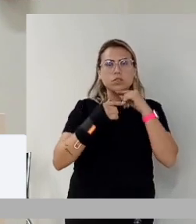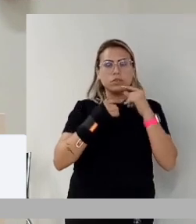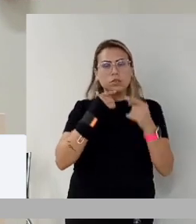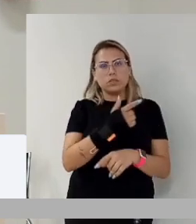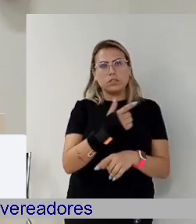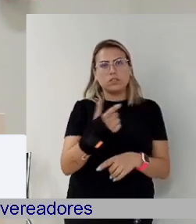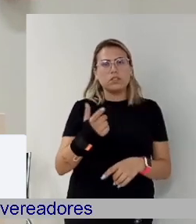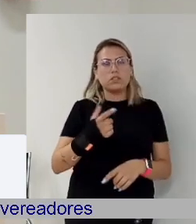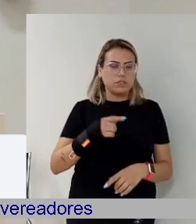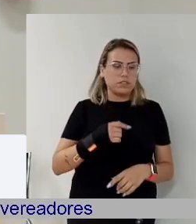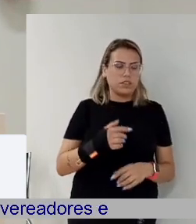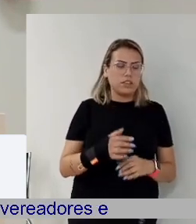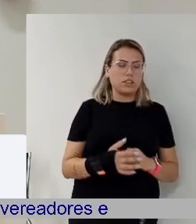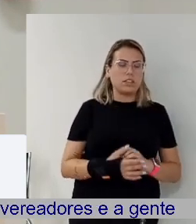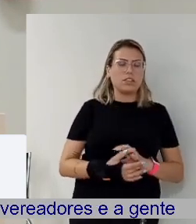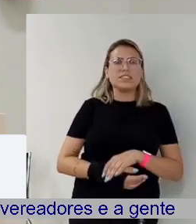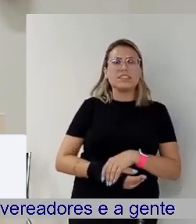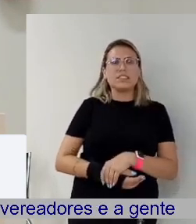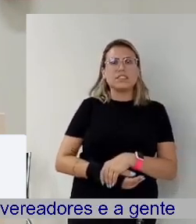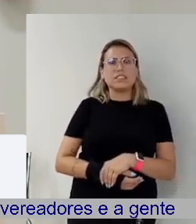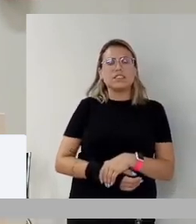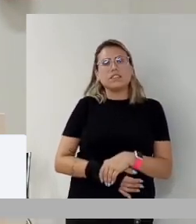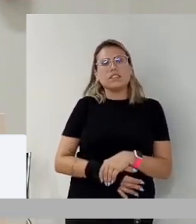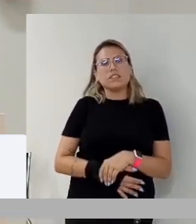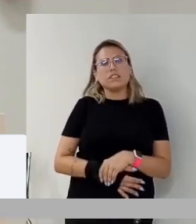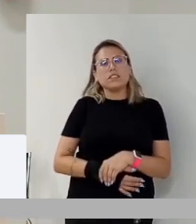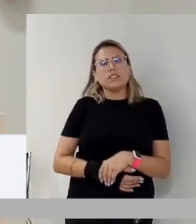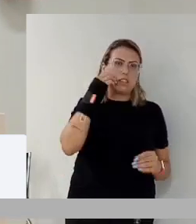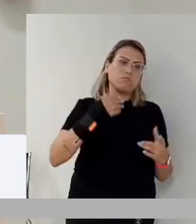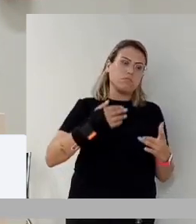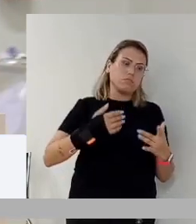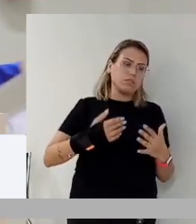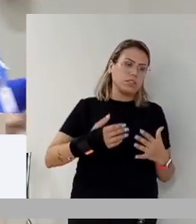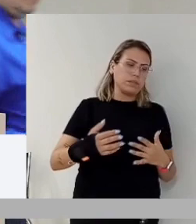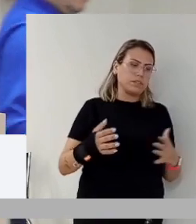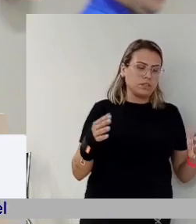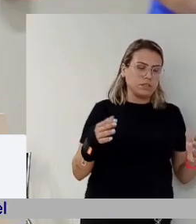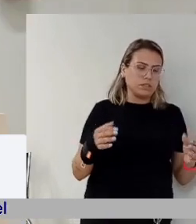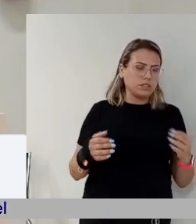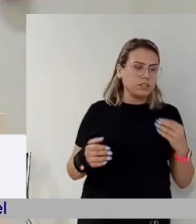vereadores que a gente vai tentar responder da medida do